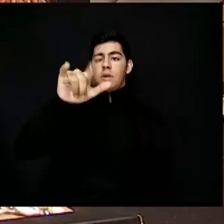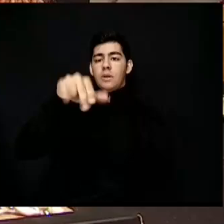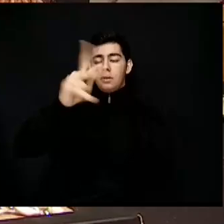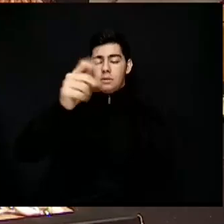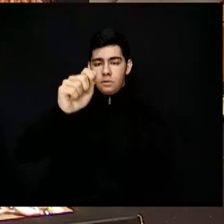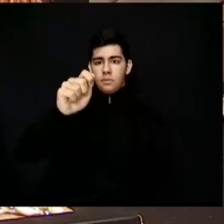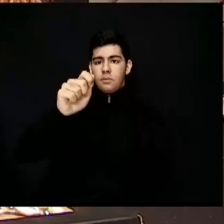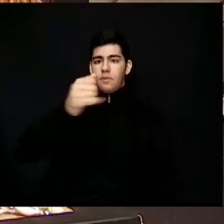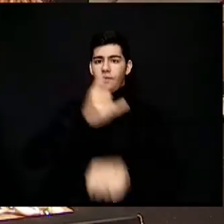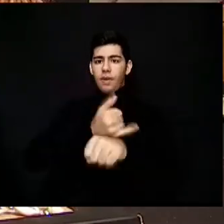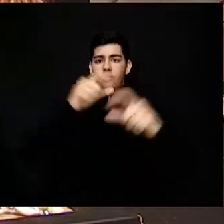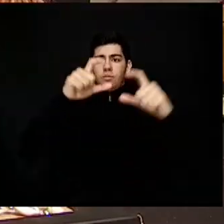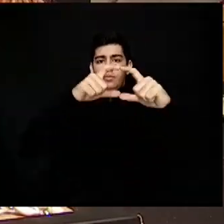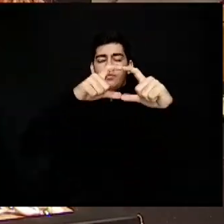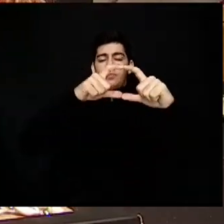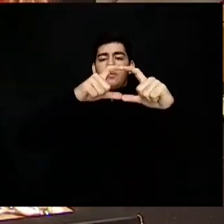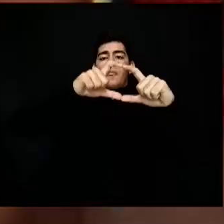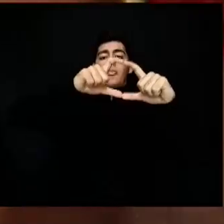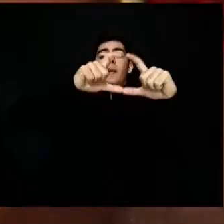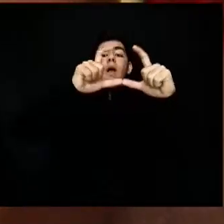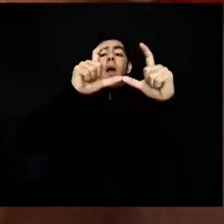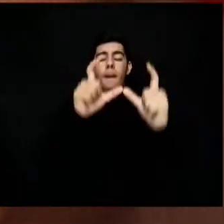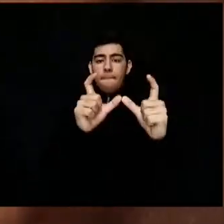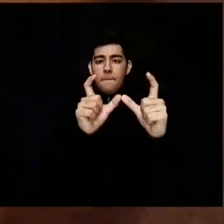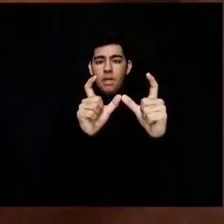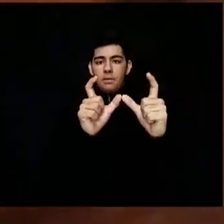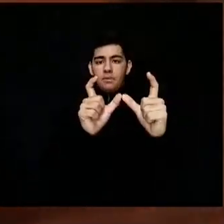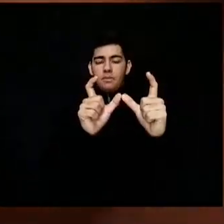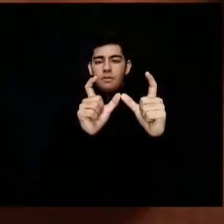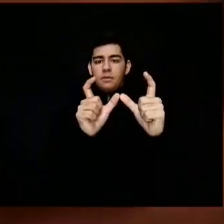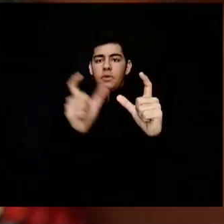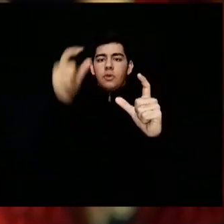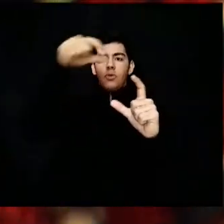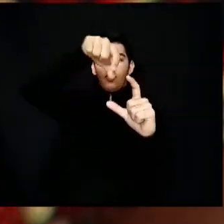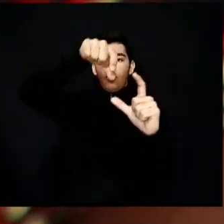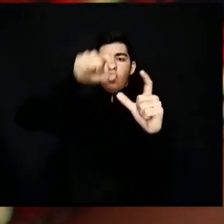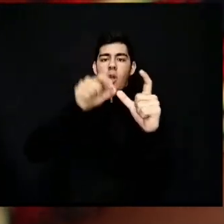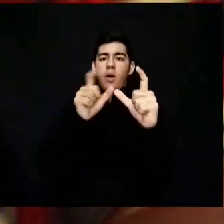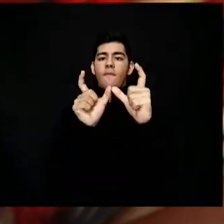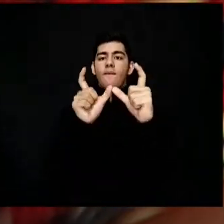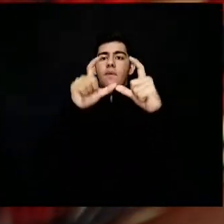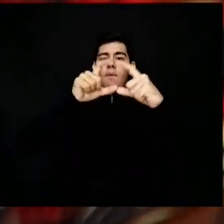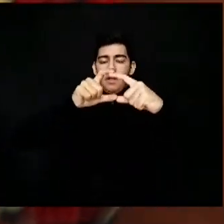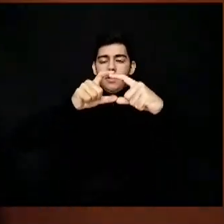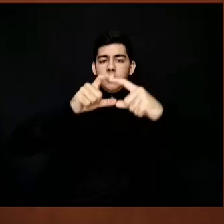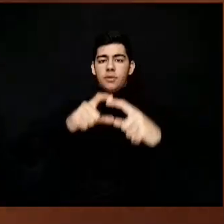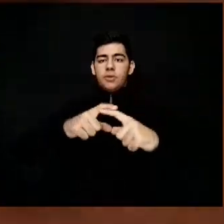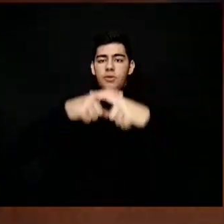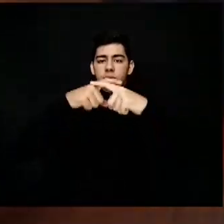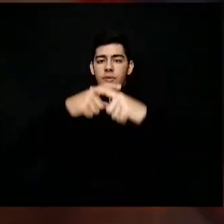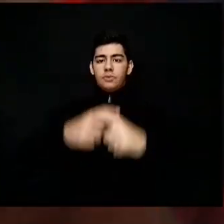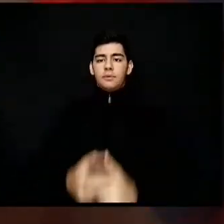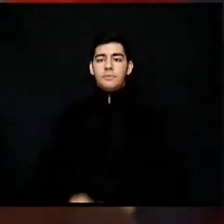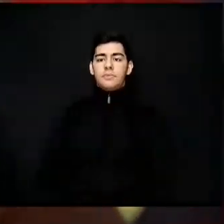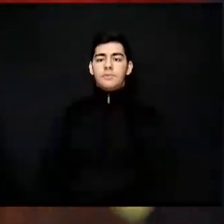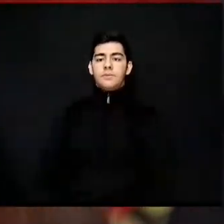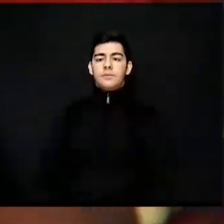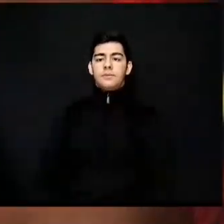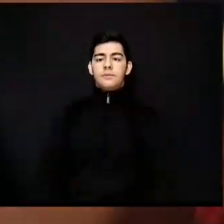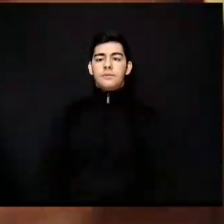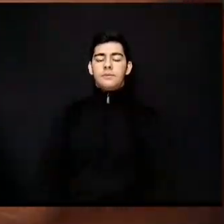Aqui. Passa aqui no furinho e coloca aqui na saidinha também.